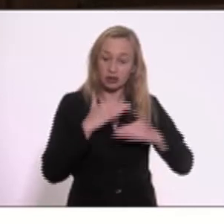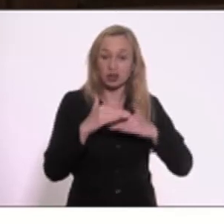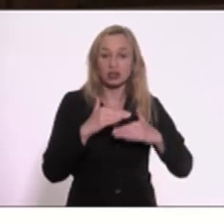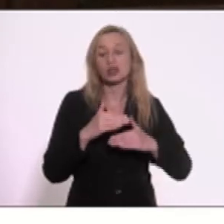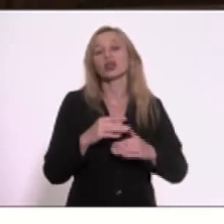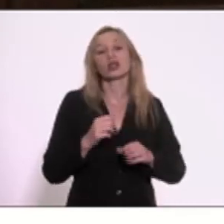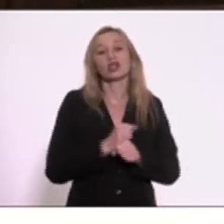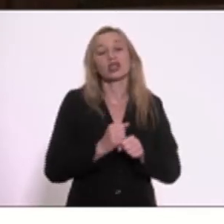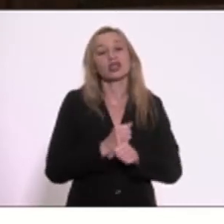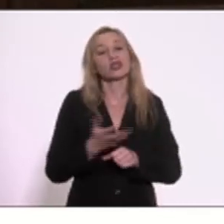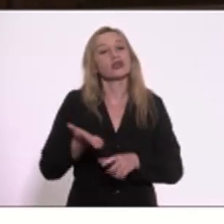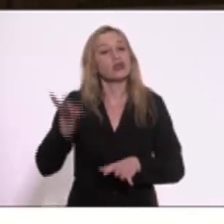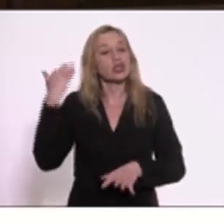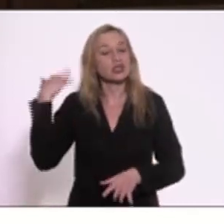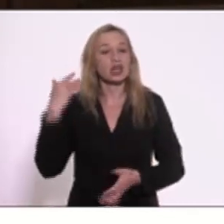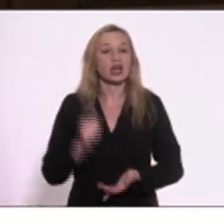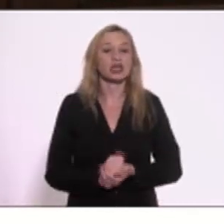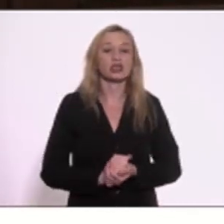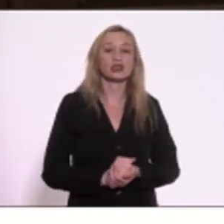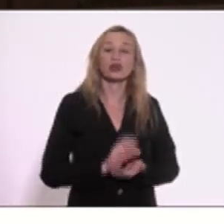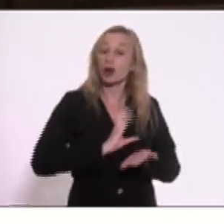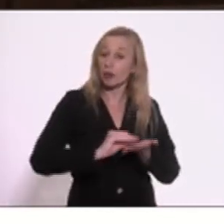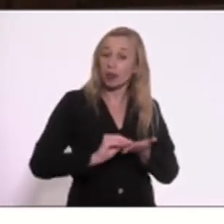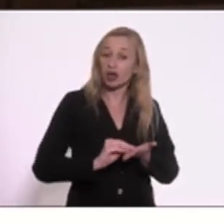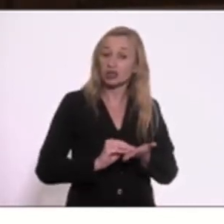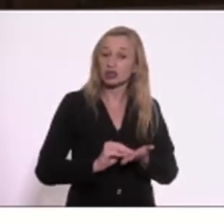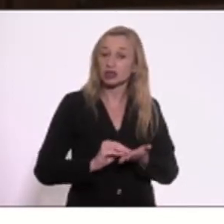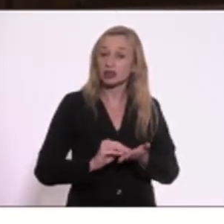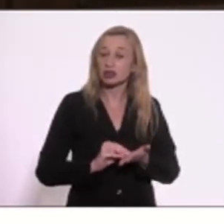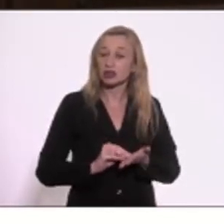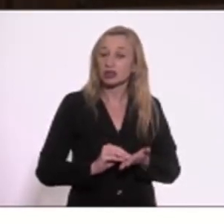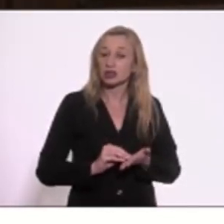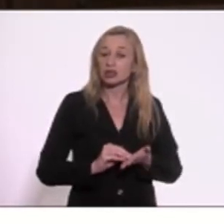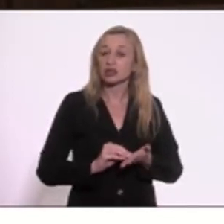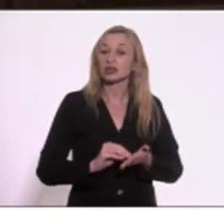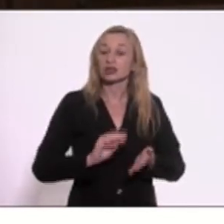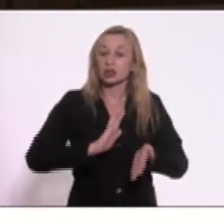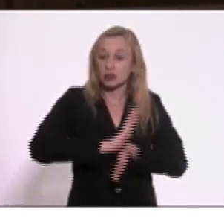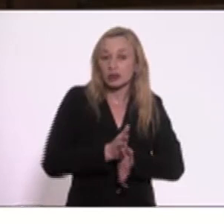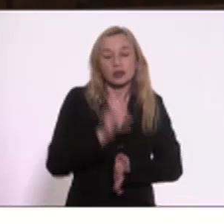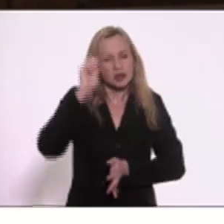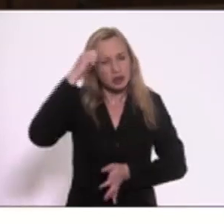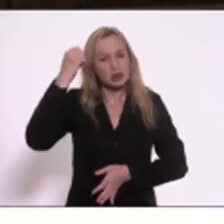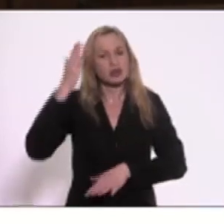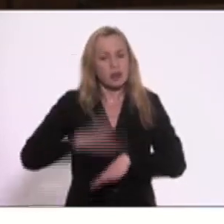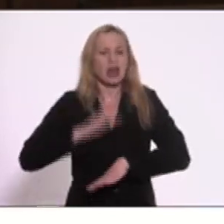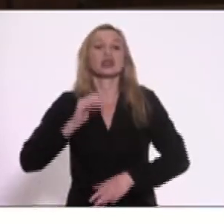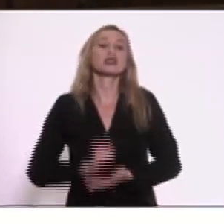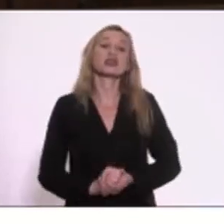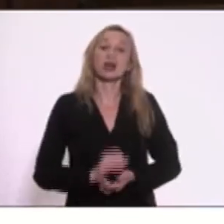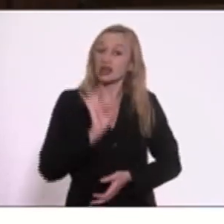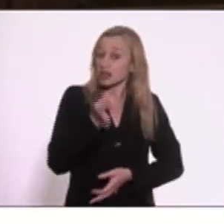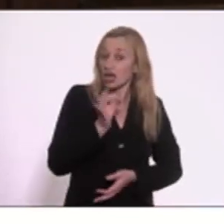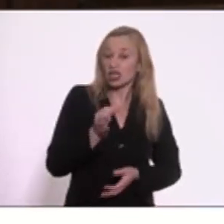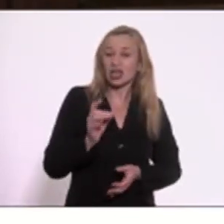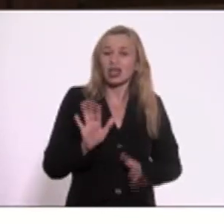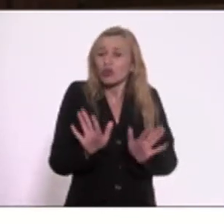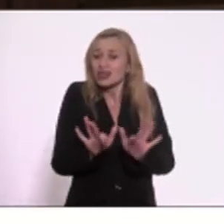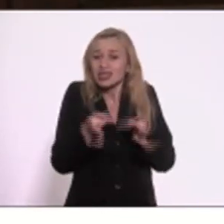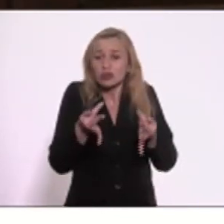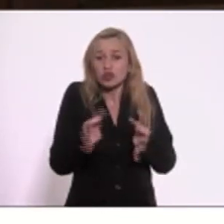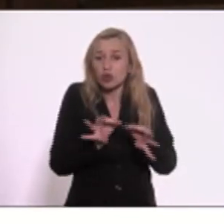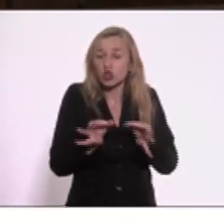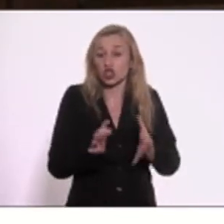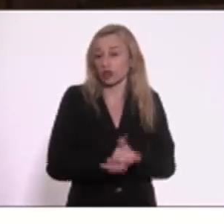legislatura passada, nós estamos diante de uma pauta mais intolerante em relação à questão racial. Isso é evidente. Até um simples projeto